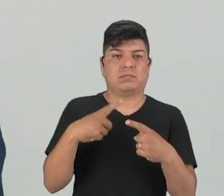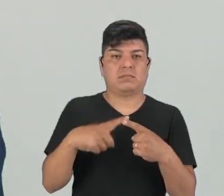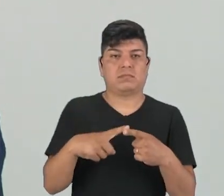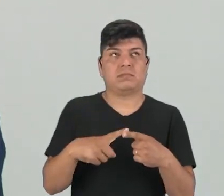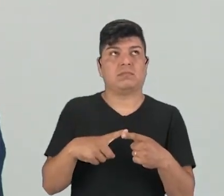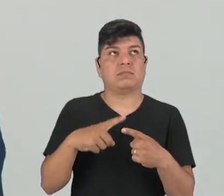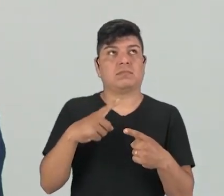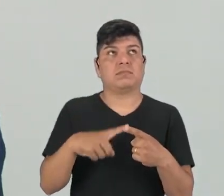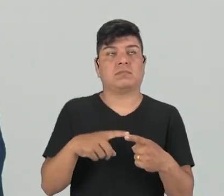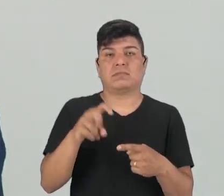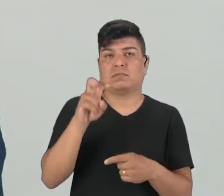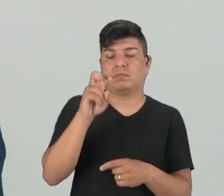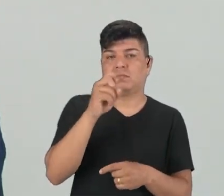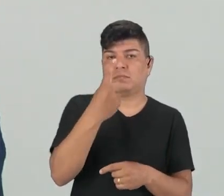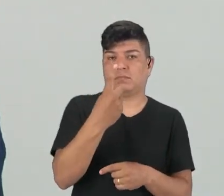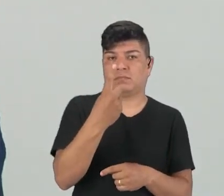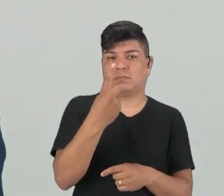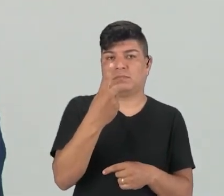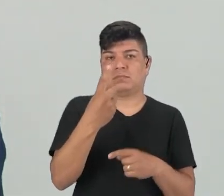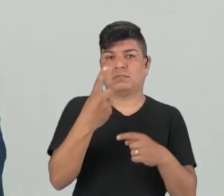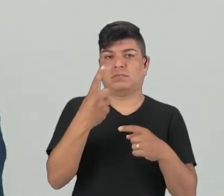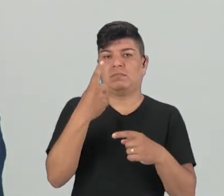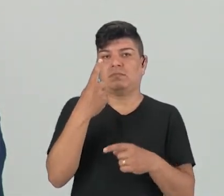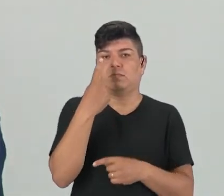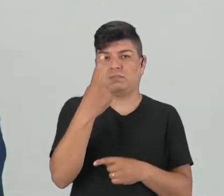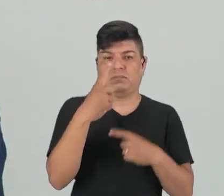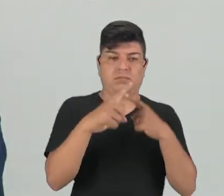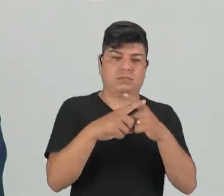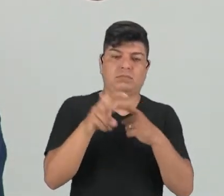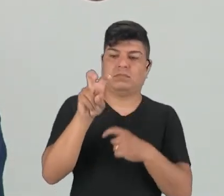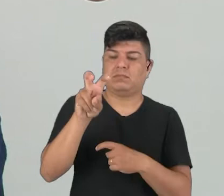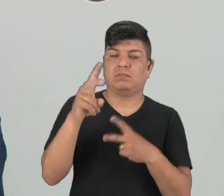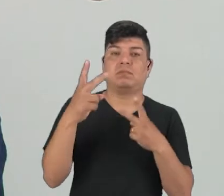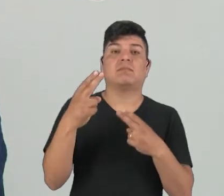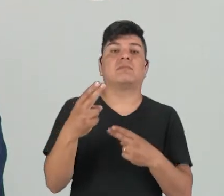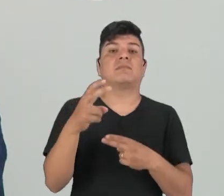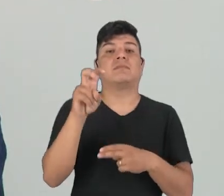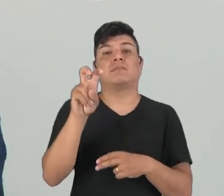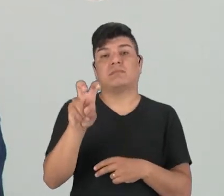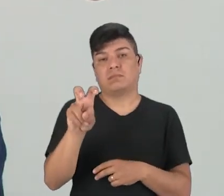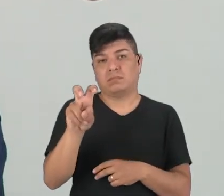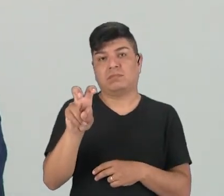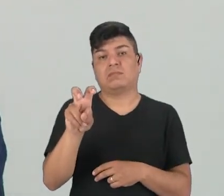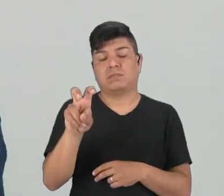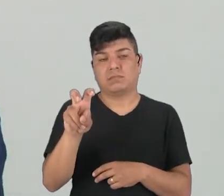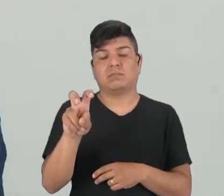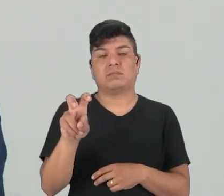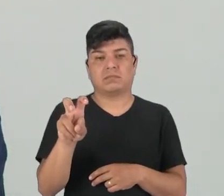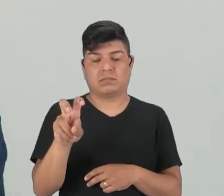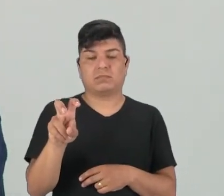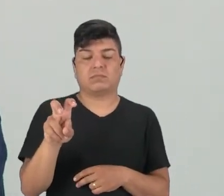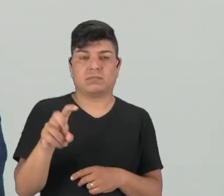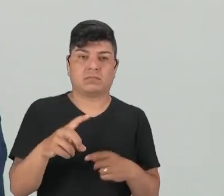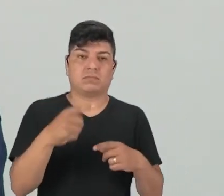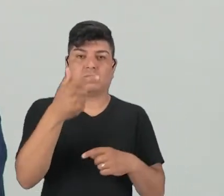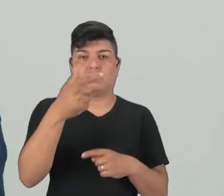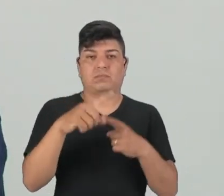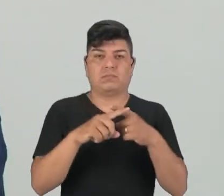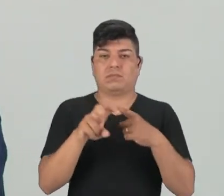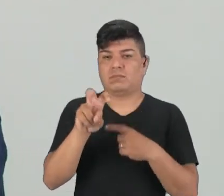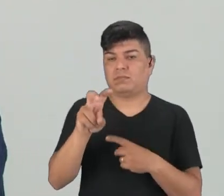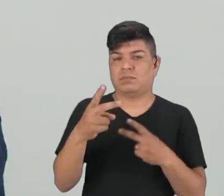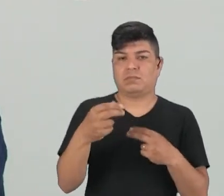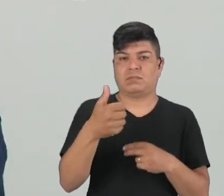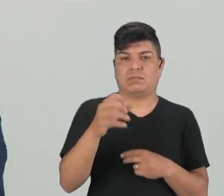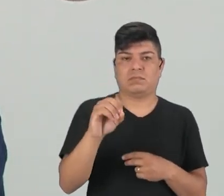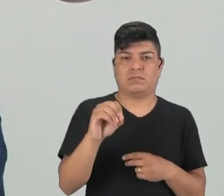porque aqui vai ter 1, então 5 vezes 1 vai ser quanto? vai ser 5, né? 2 vezes 5